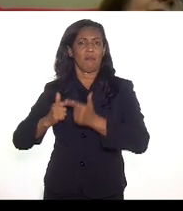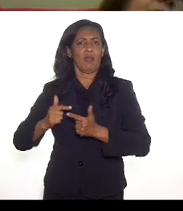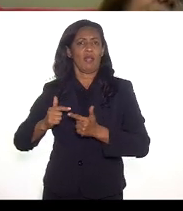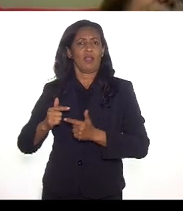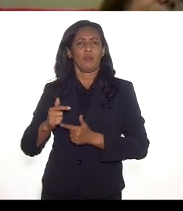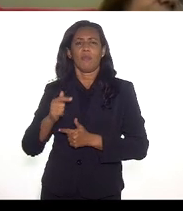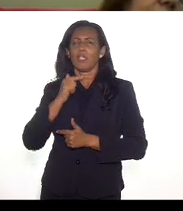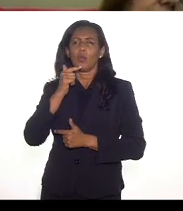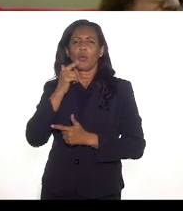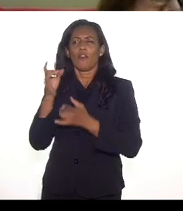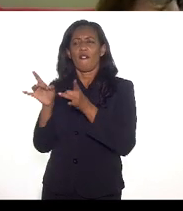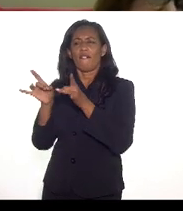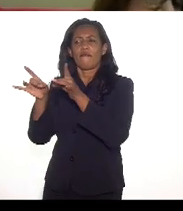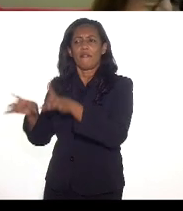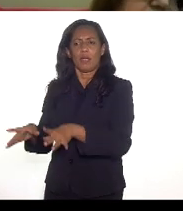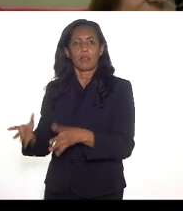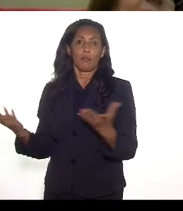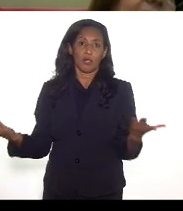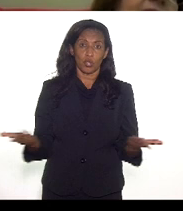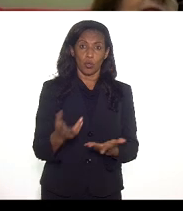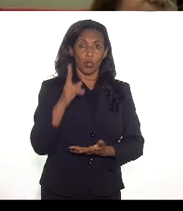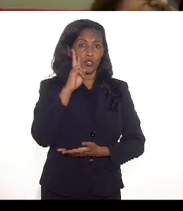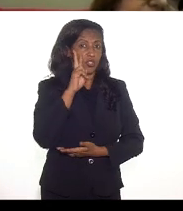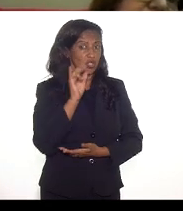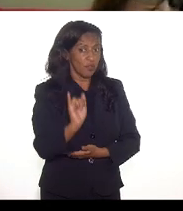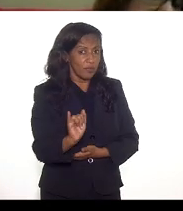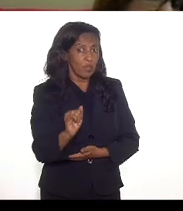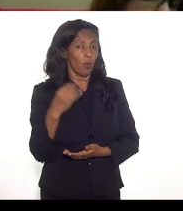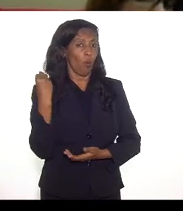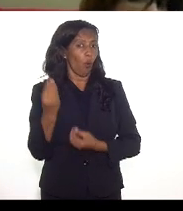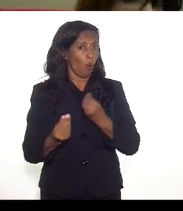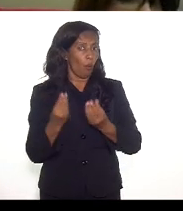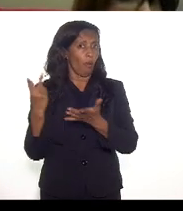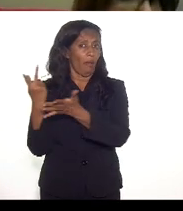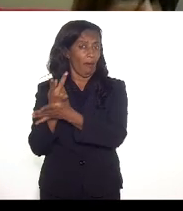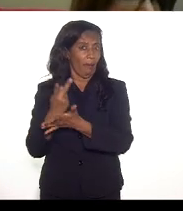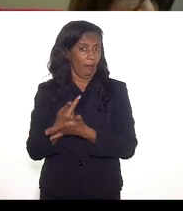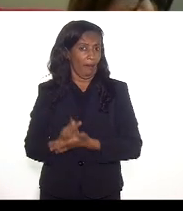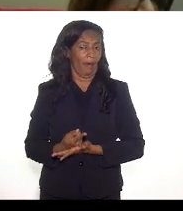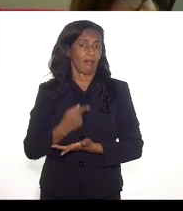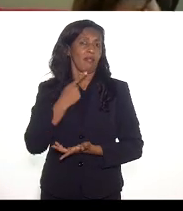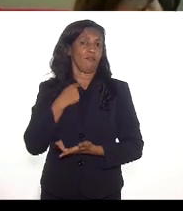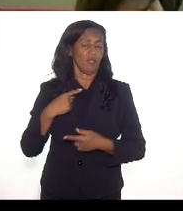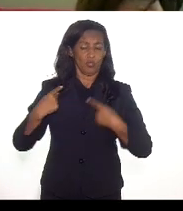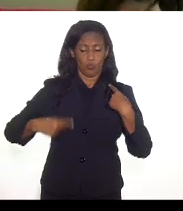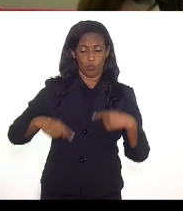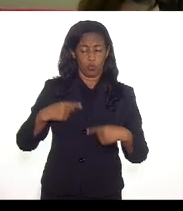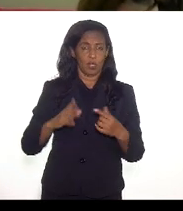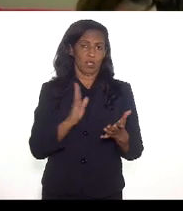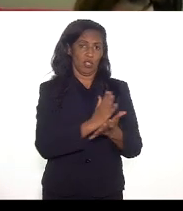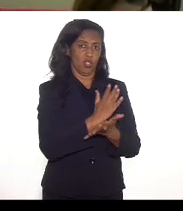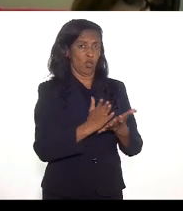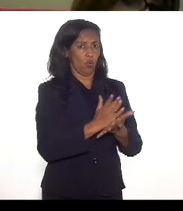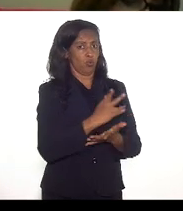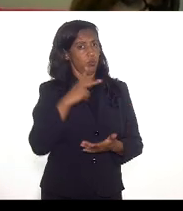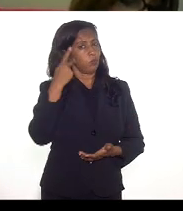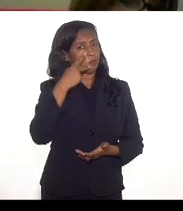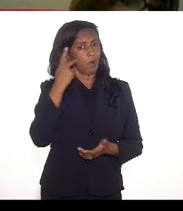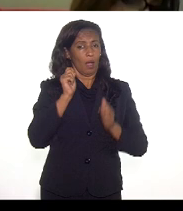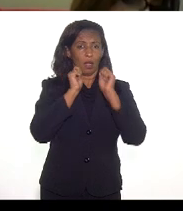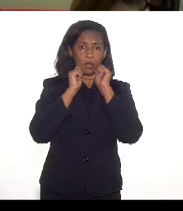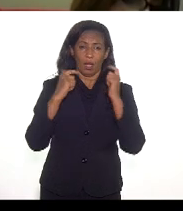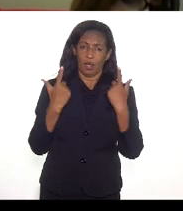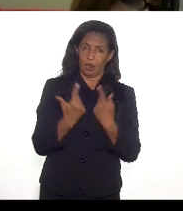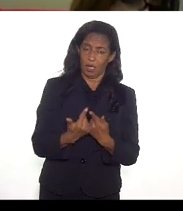da SEDAI, mas que hoje a gente viu o quão errada era essa vontade política de alguns parlamentares aqui da